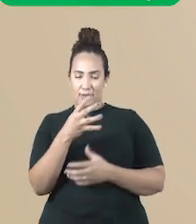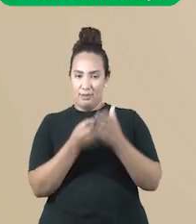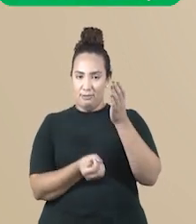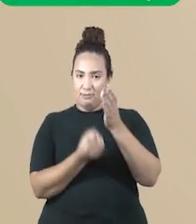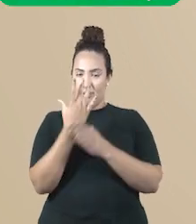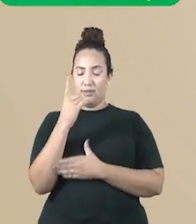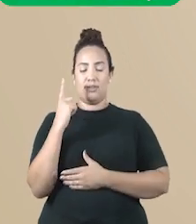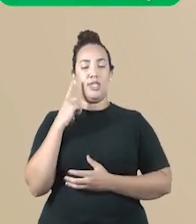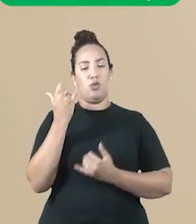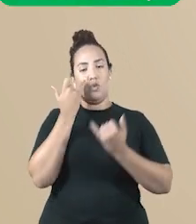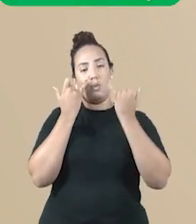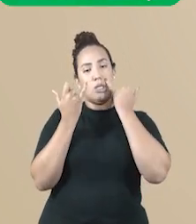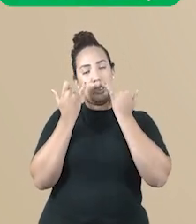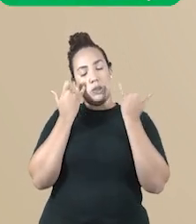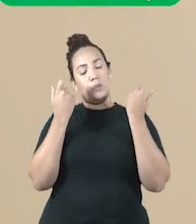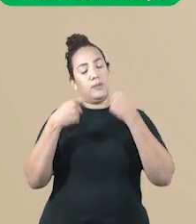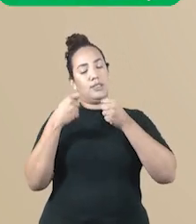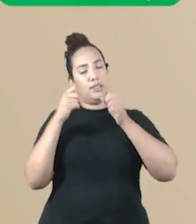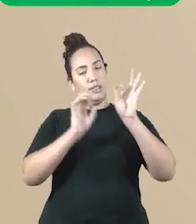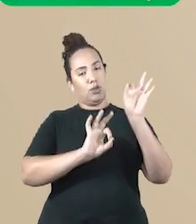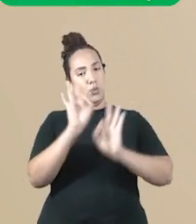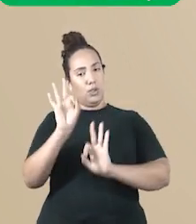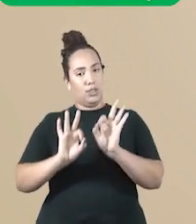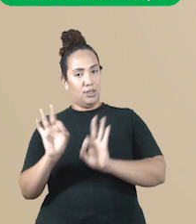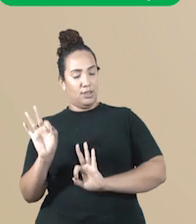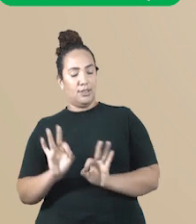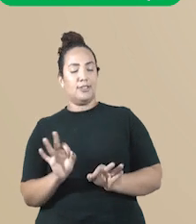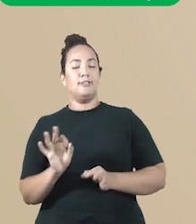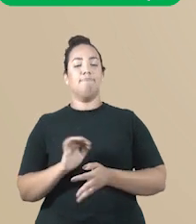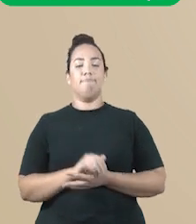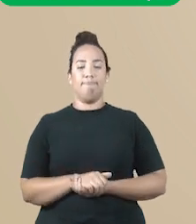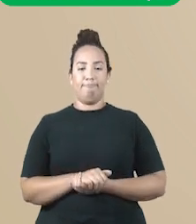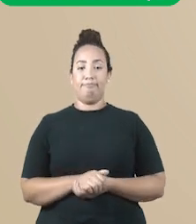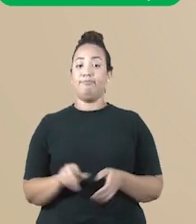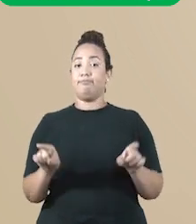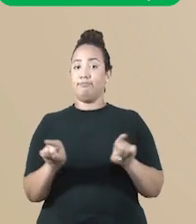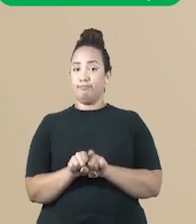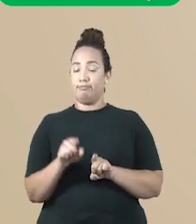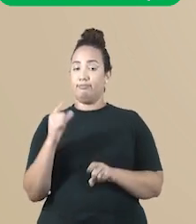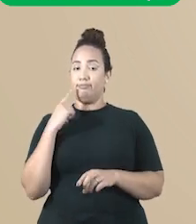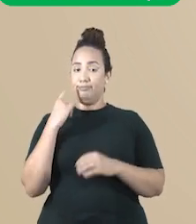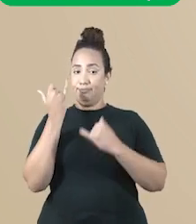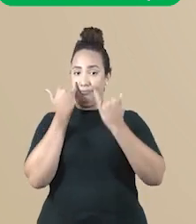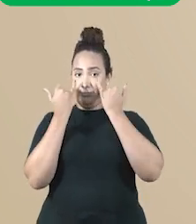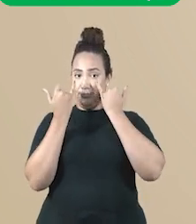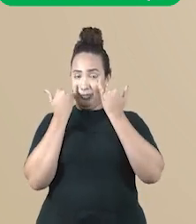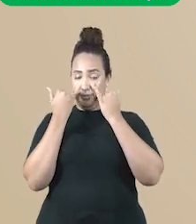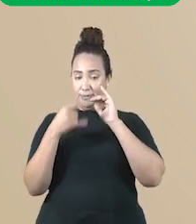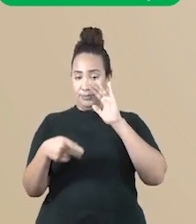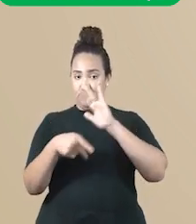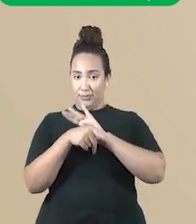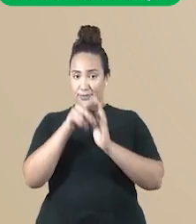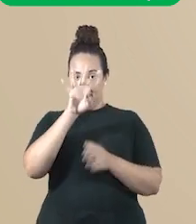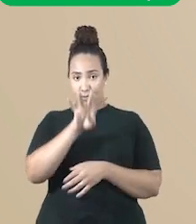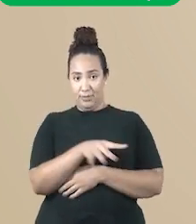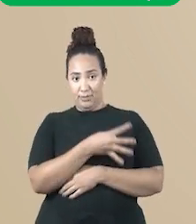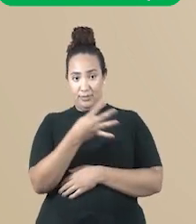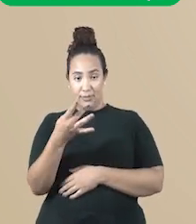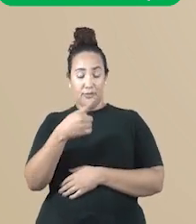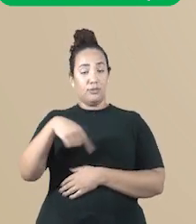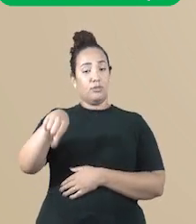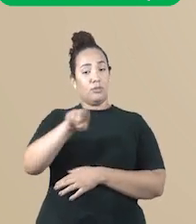informações necessárias e bem organizadas. E além das informações descritas na tabela, nós